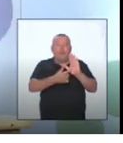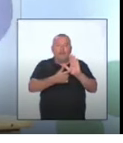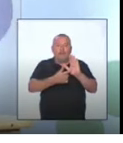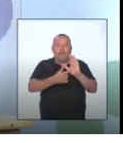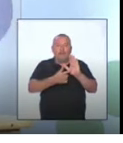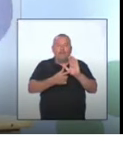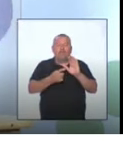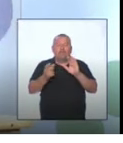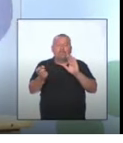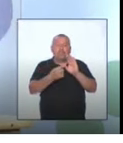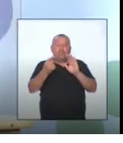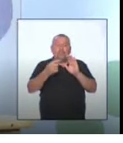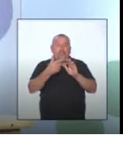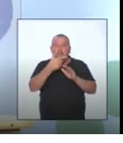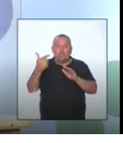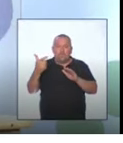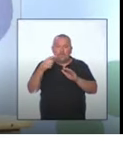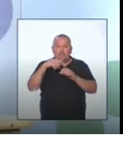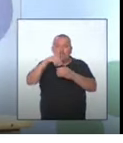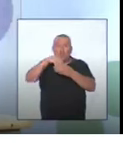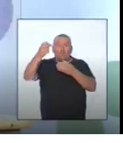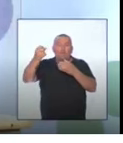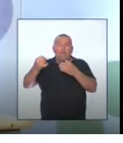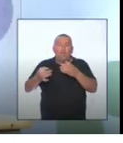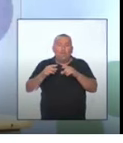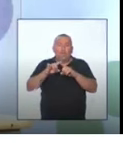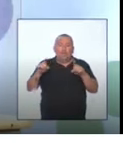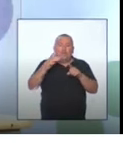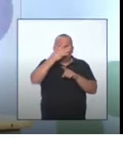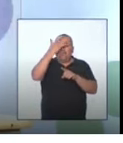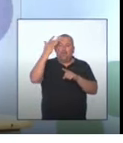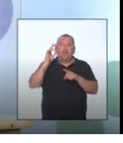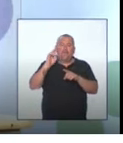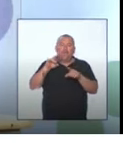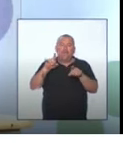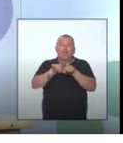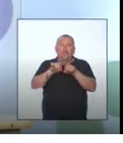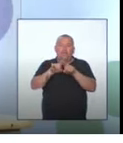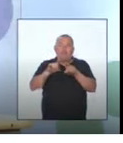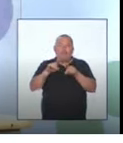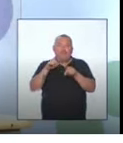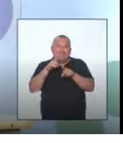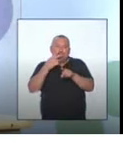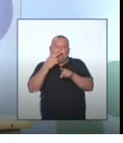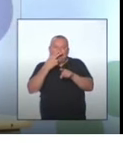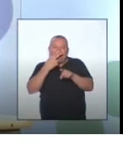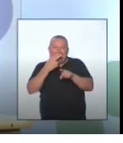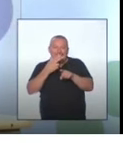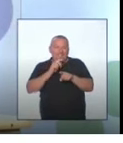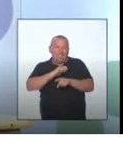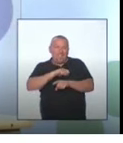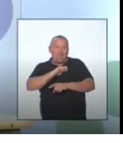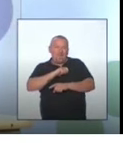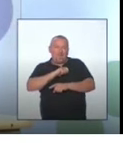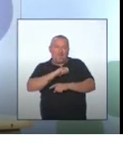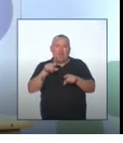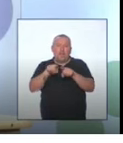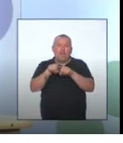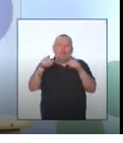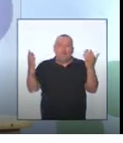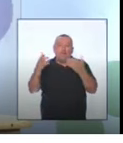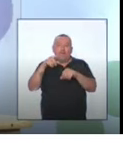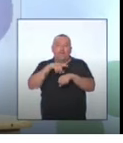que não tinha esse teor, né? E a pessoa acaba levando então para o outro lado. E nesse